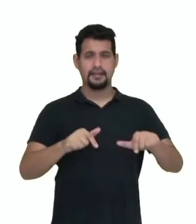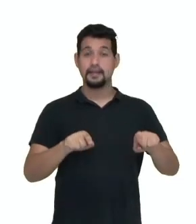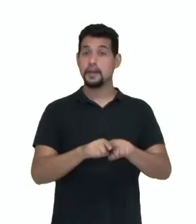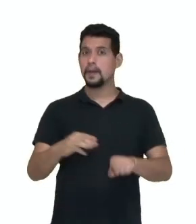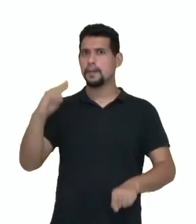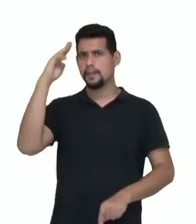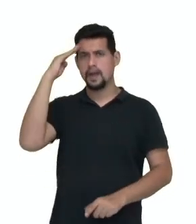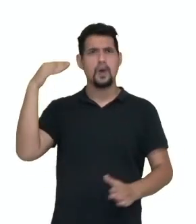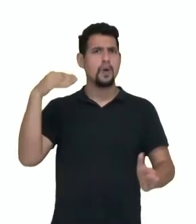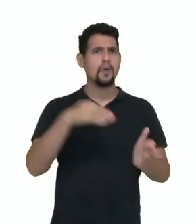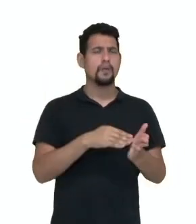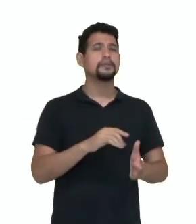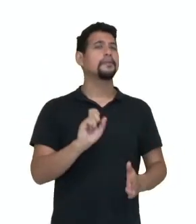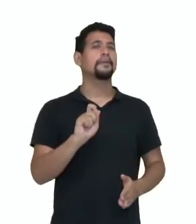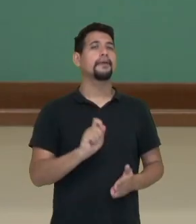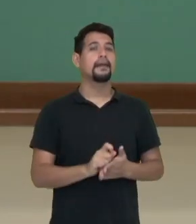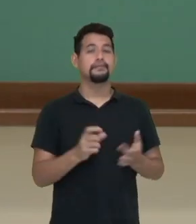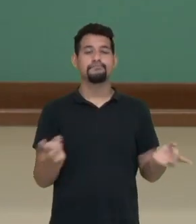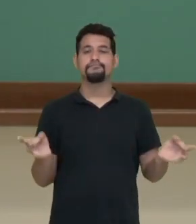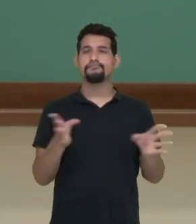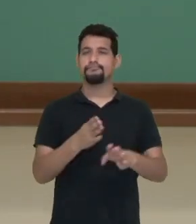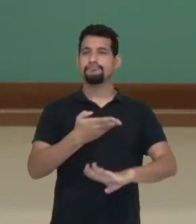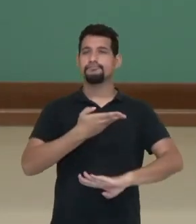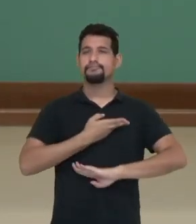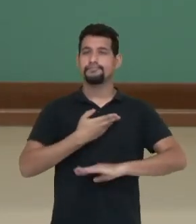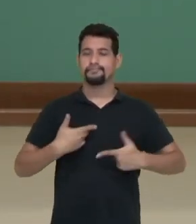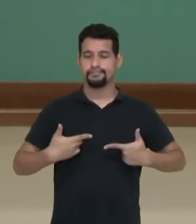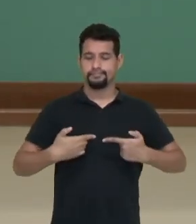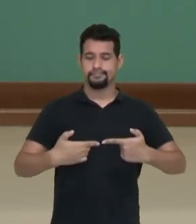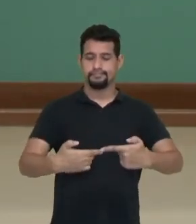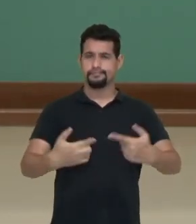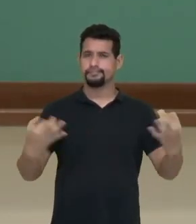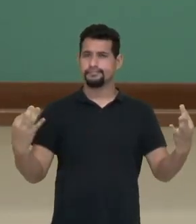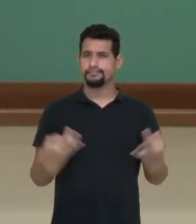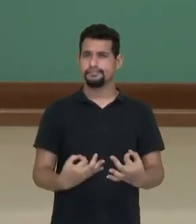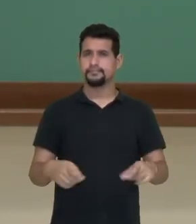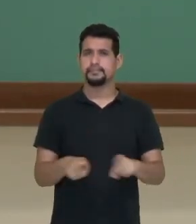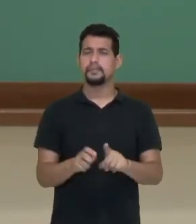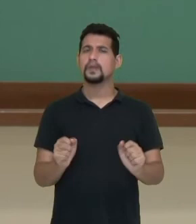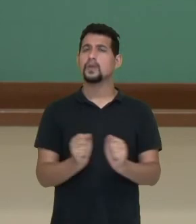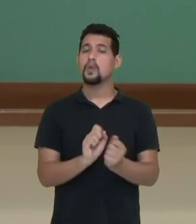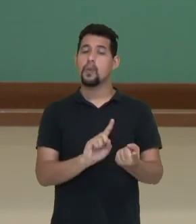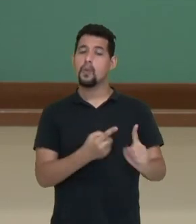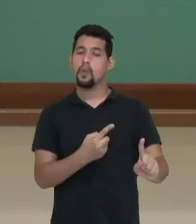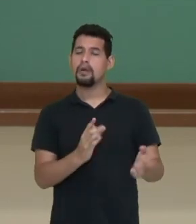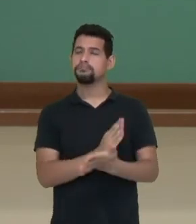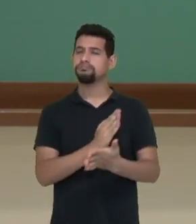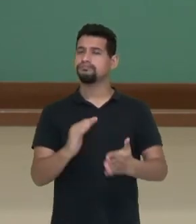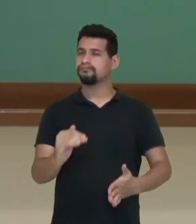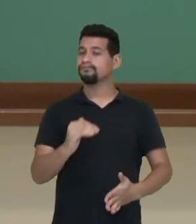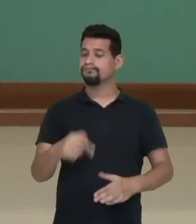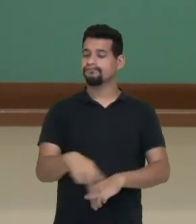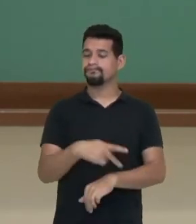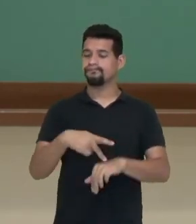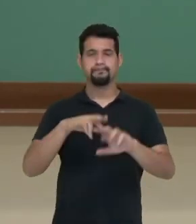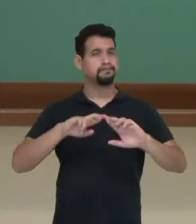a última vez que o Brasil teve uma situação de guerra declarada contra alguma potência